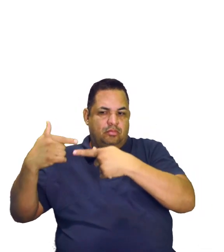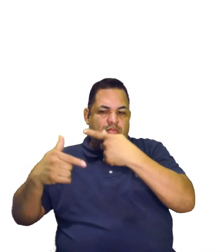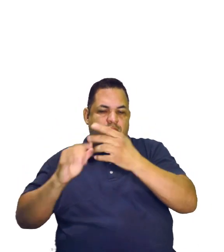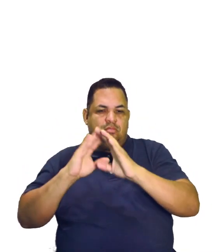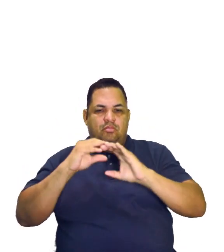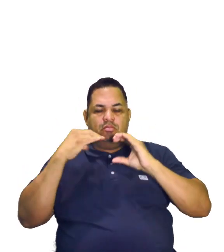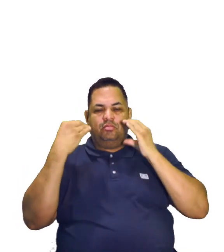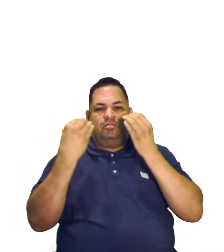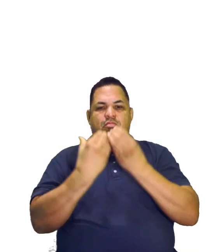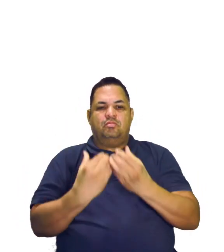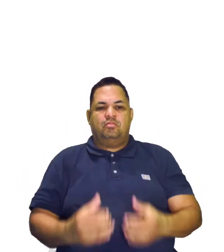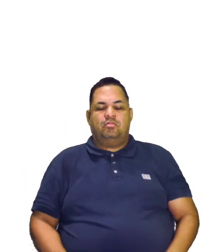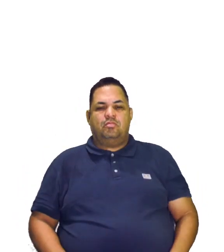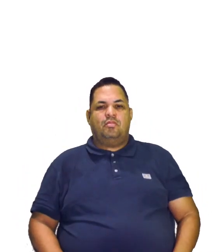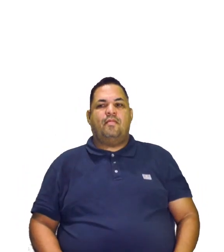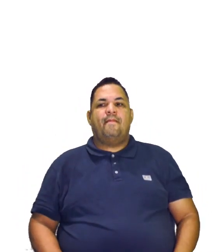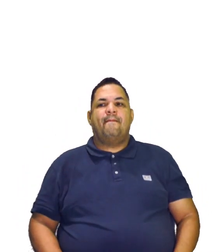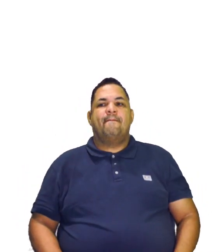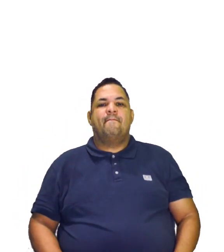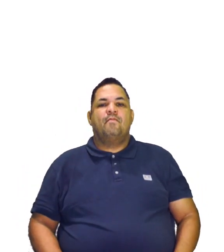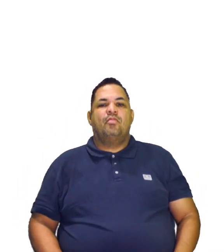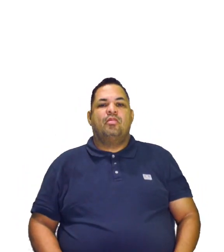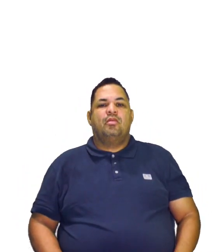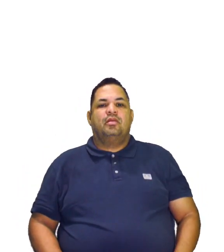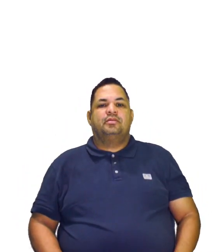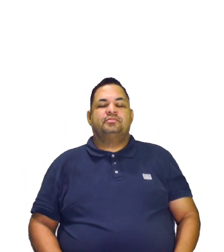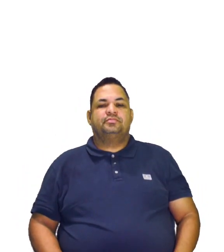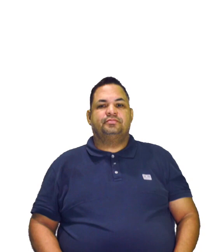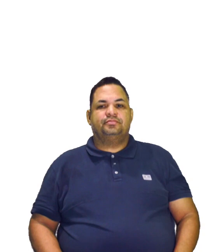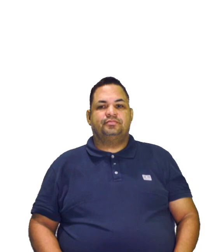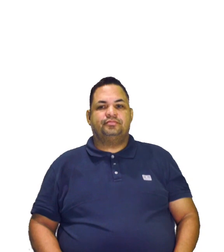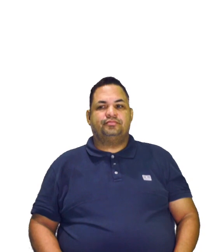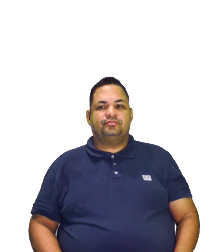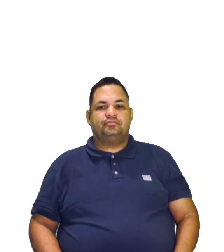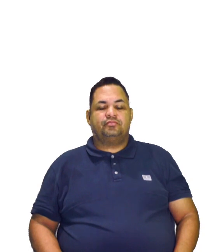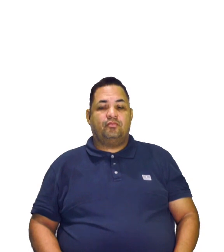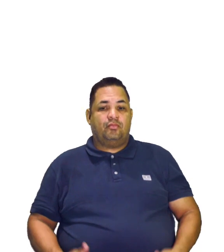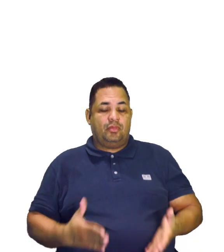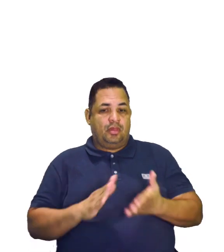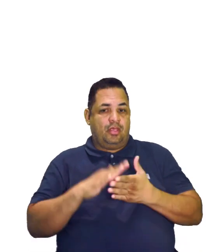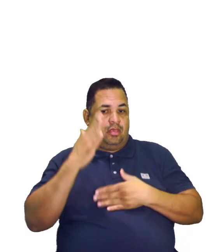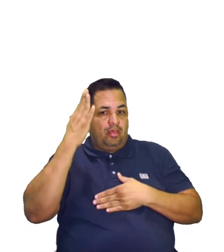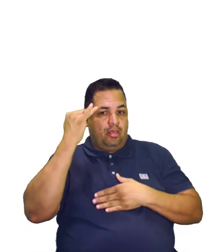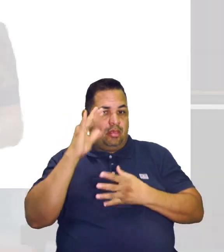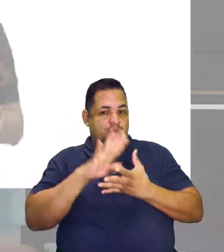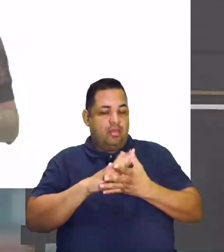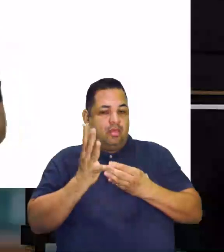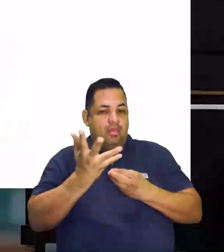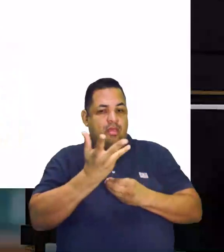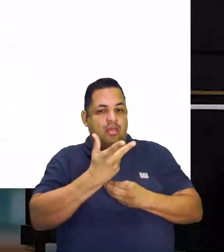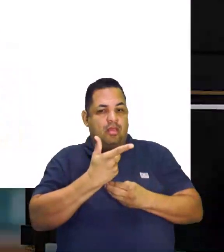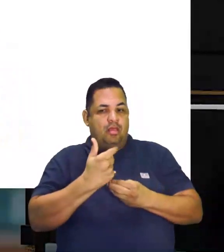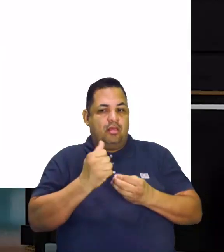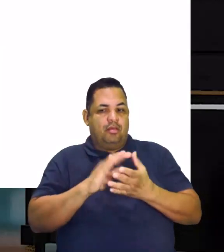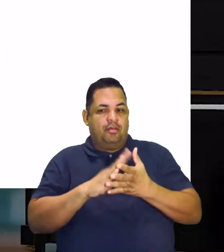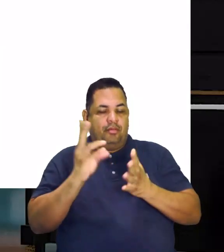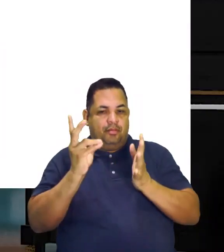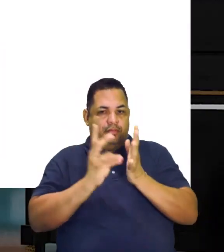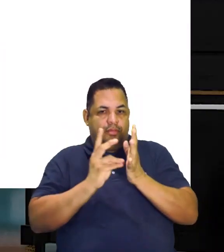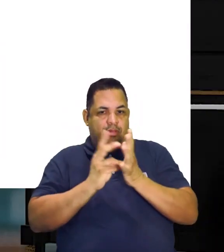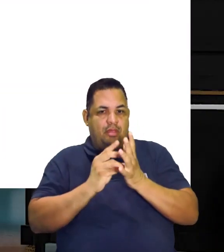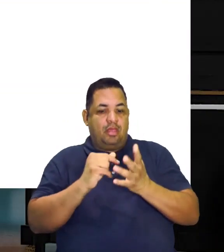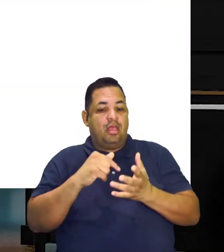da comunidade. Então, estudante, a noção de arte indígena, para nós, é